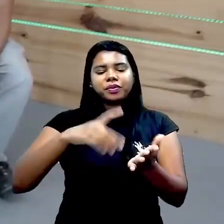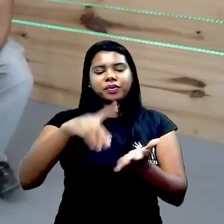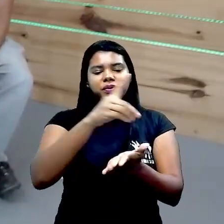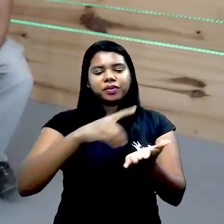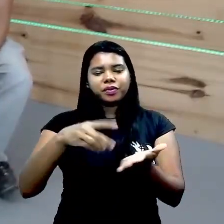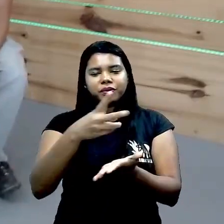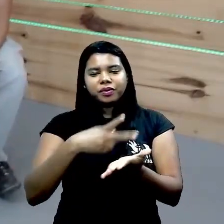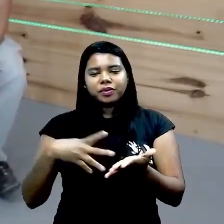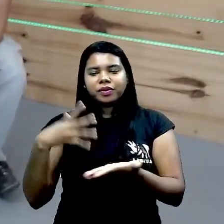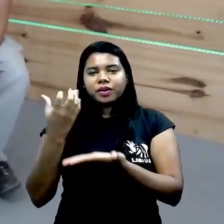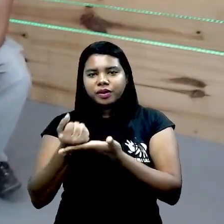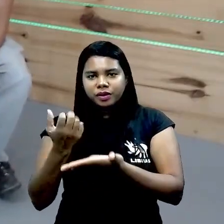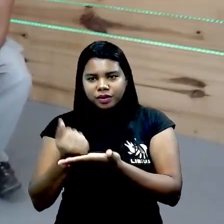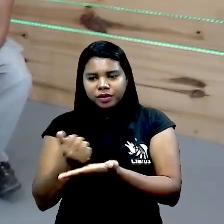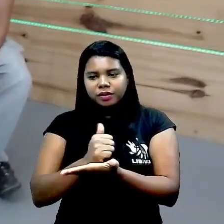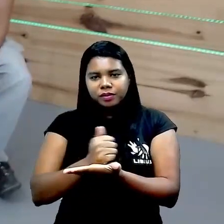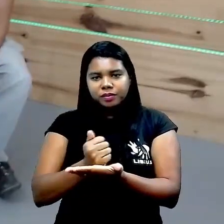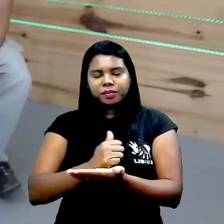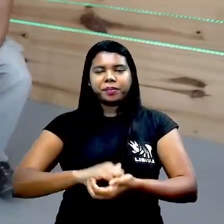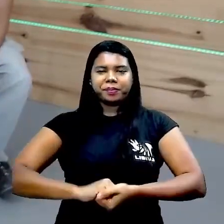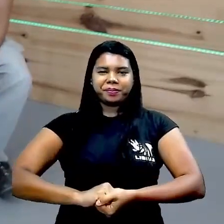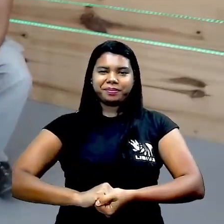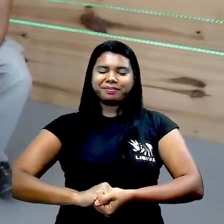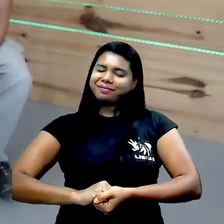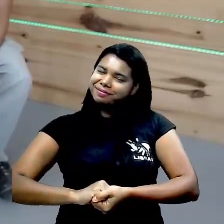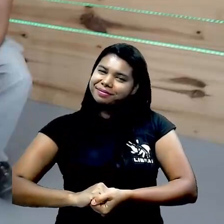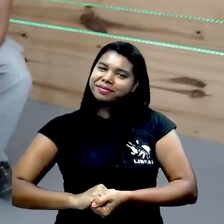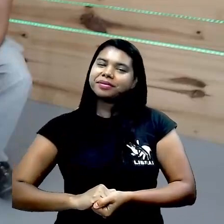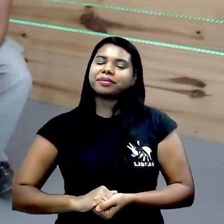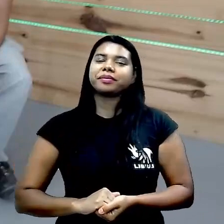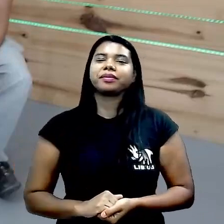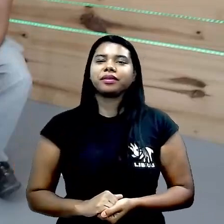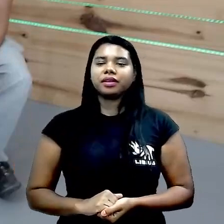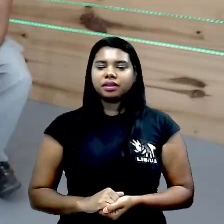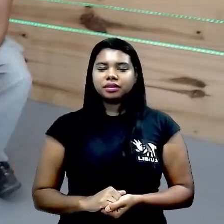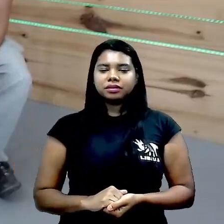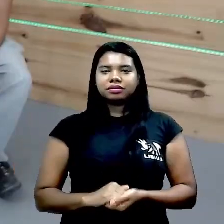seu software, o seu game. Exatamente.